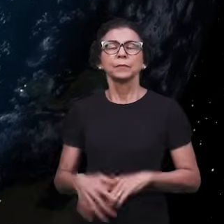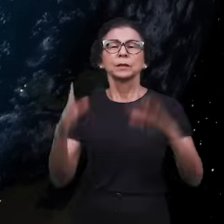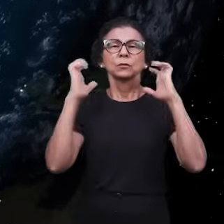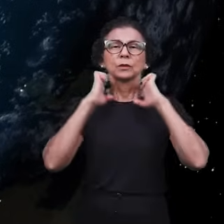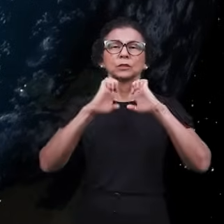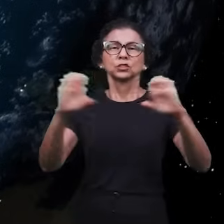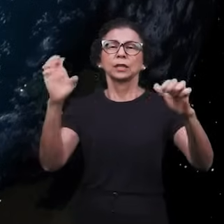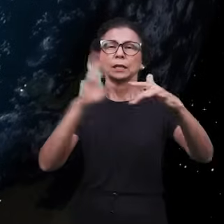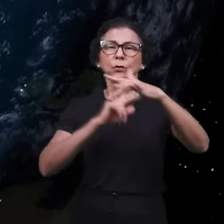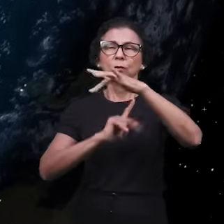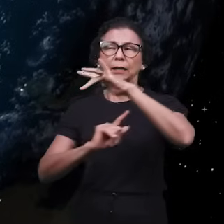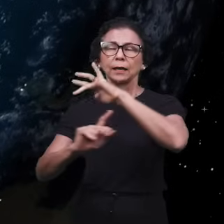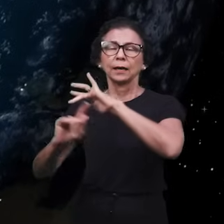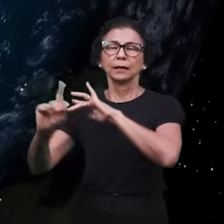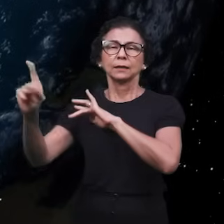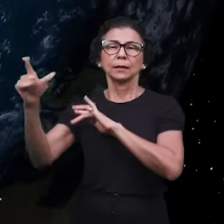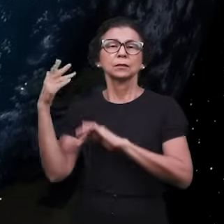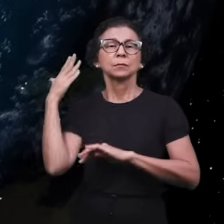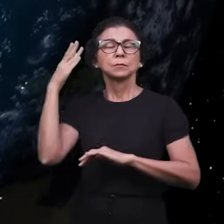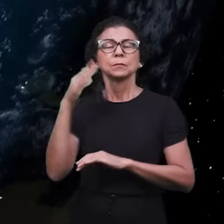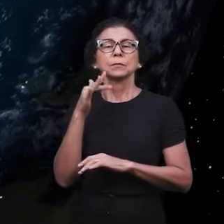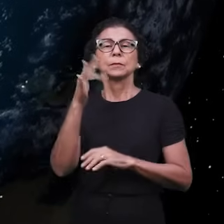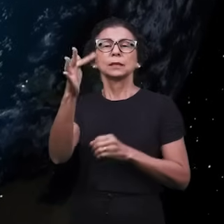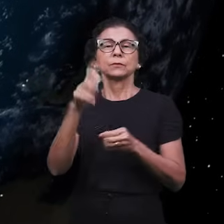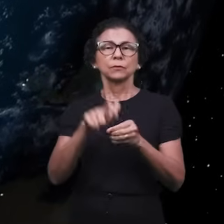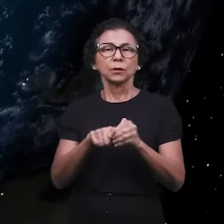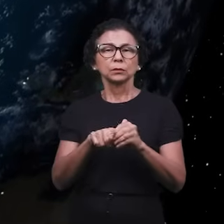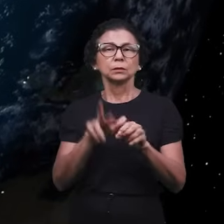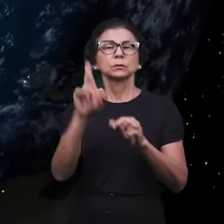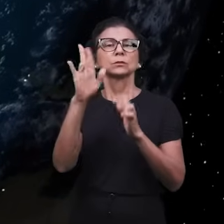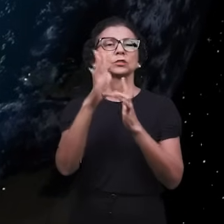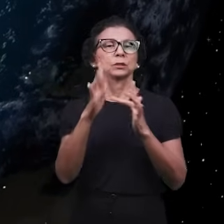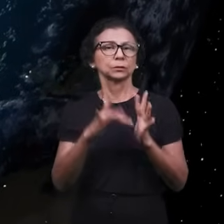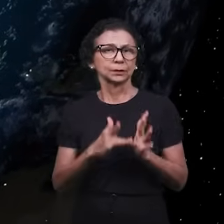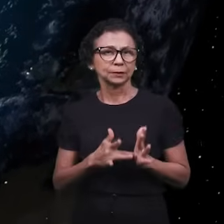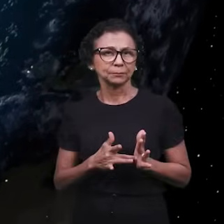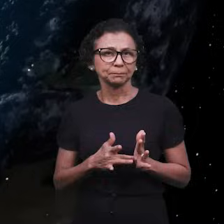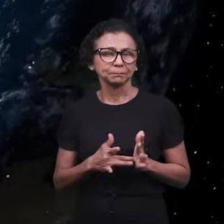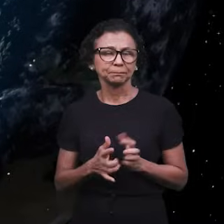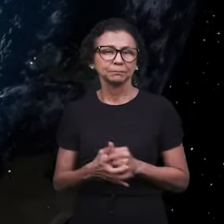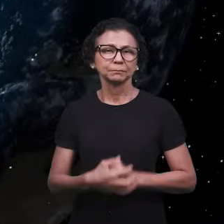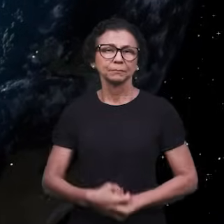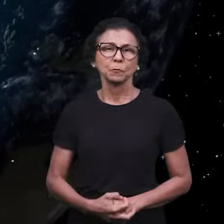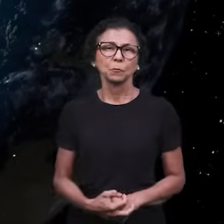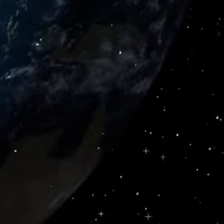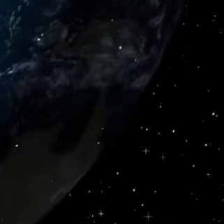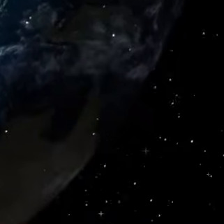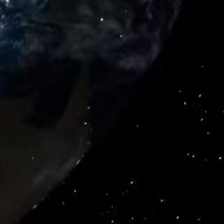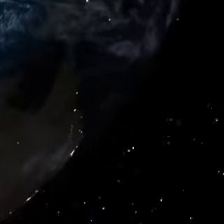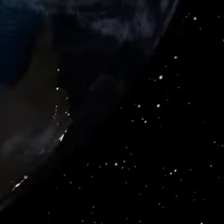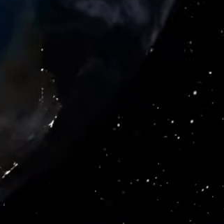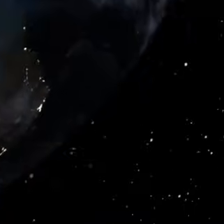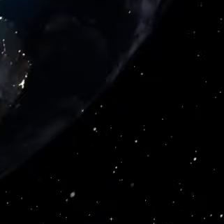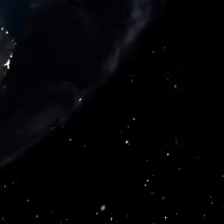alcançadas pelo Evangelho eterno e pela mensagem da breve volta do Senhor Jesus.